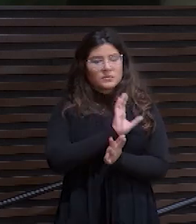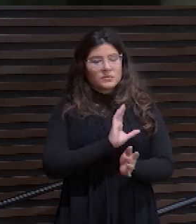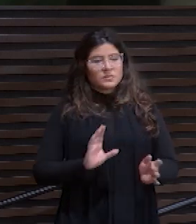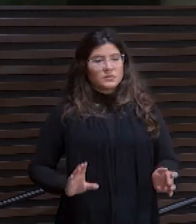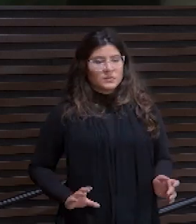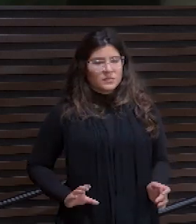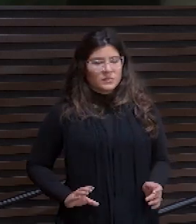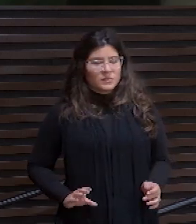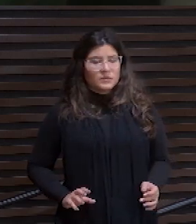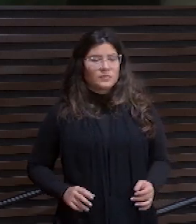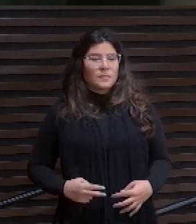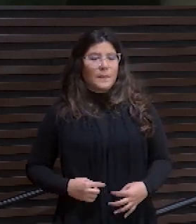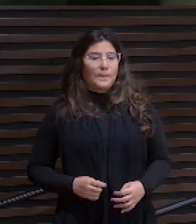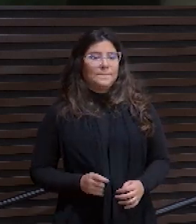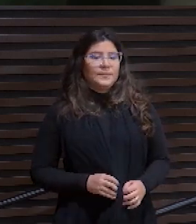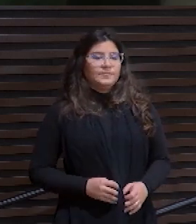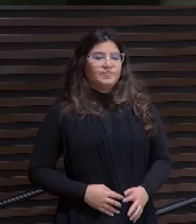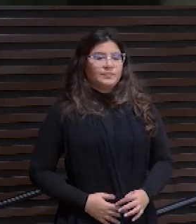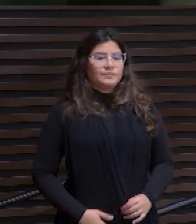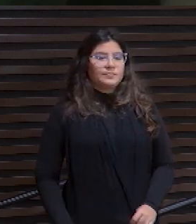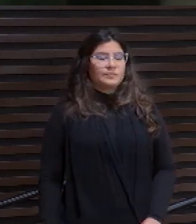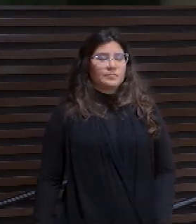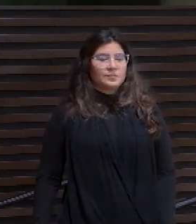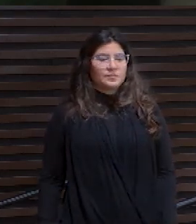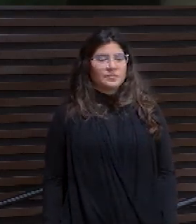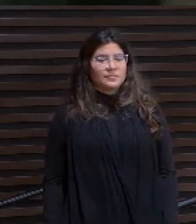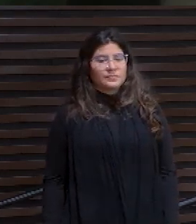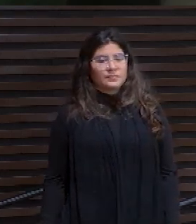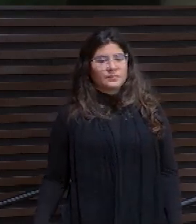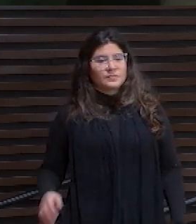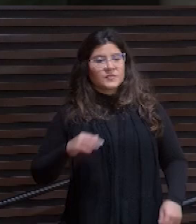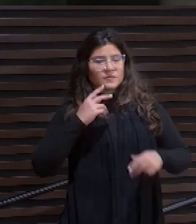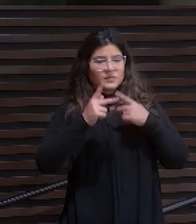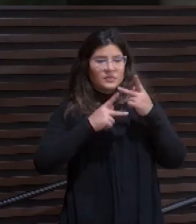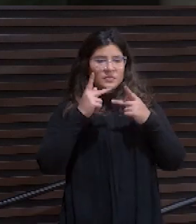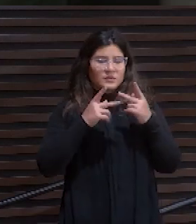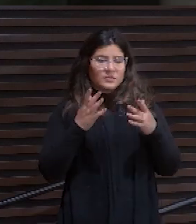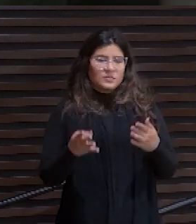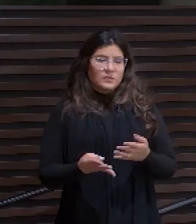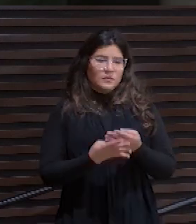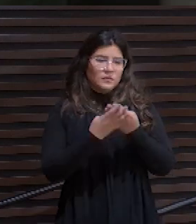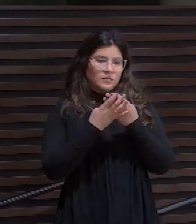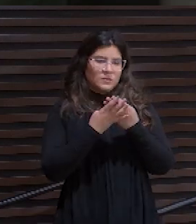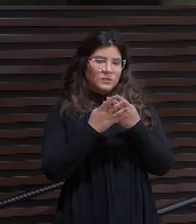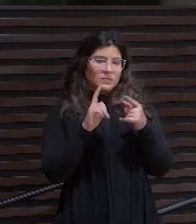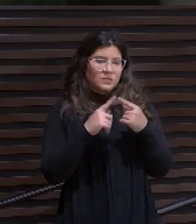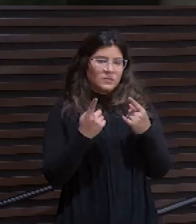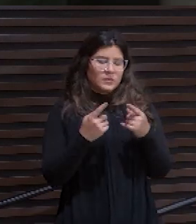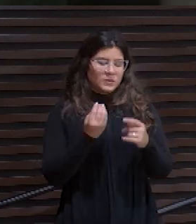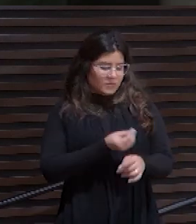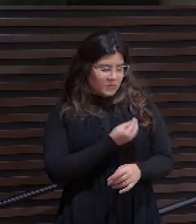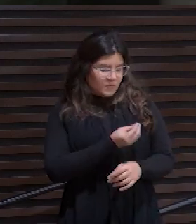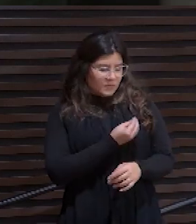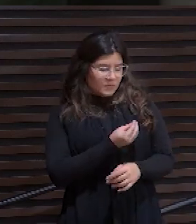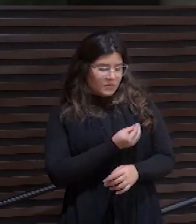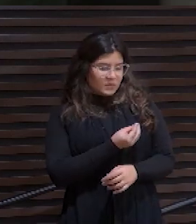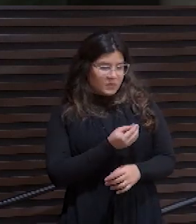aqui se ele era alcançado ou não, mas ele diz que ele confessava, mas tinha uma vida de pobreza